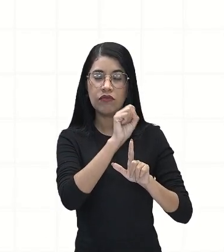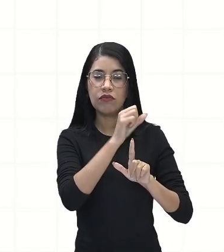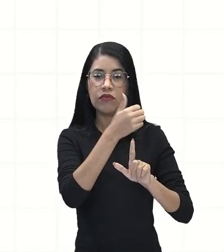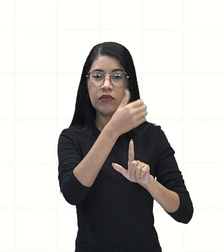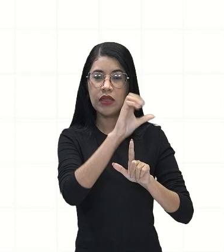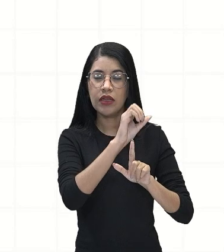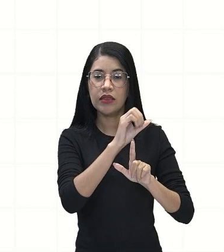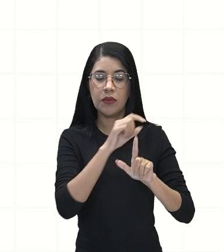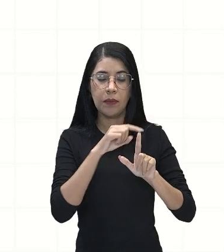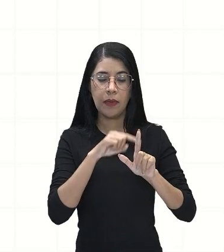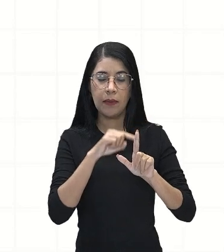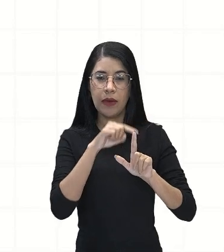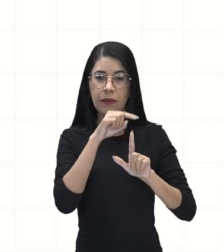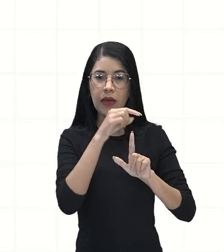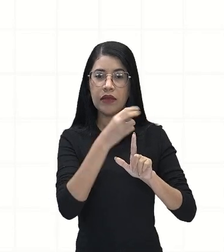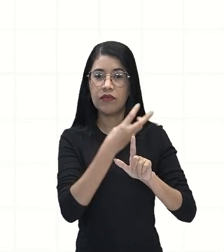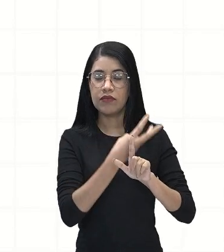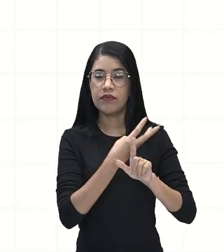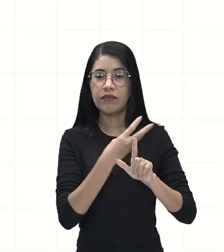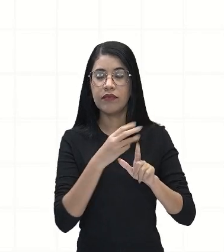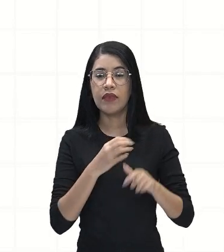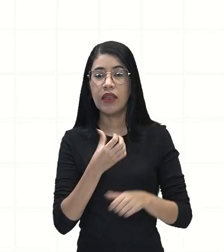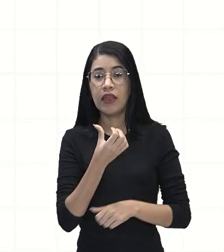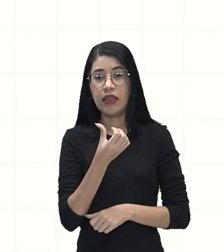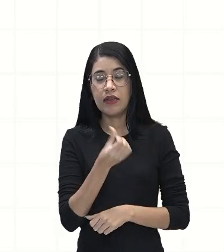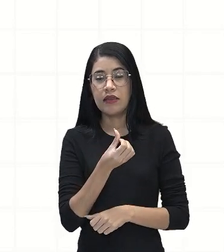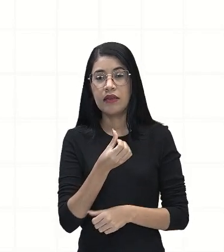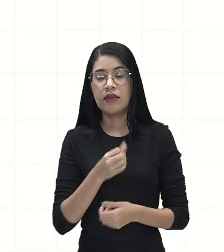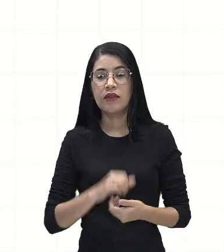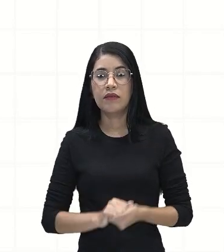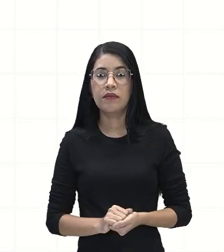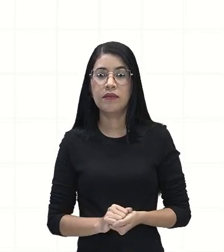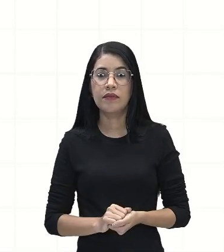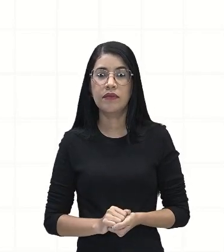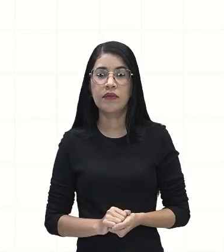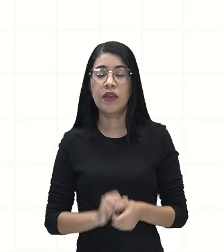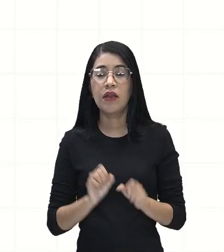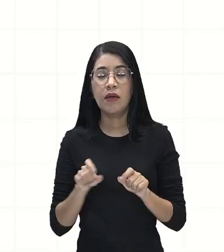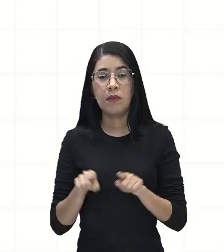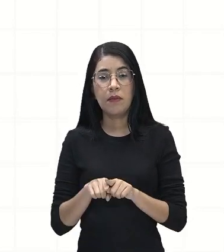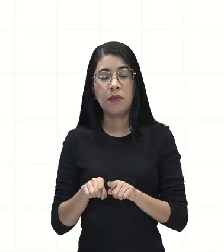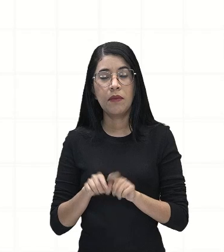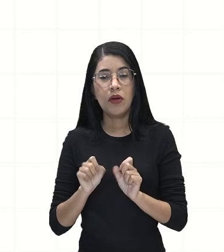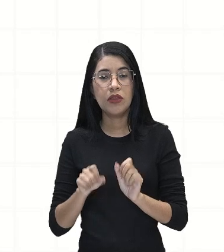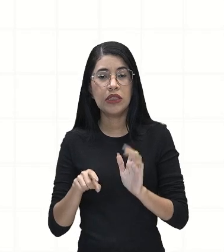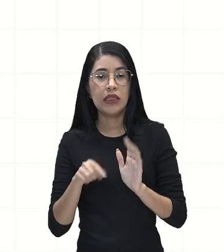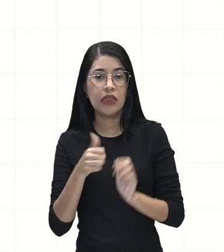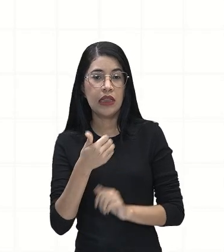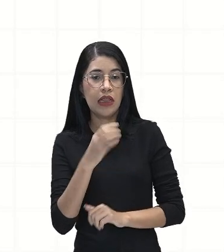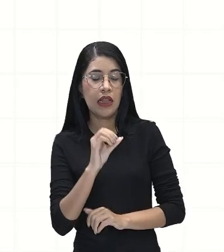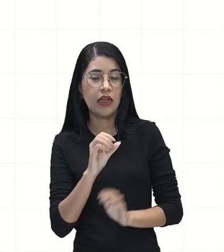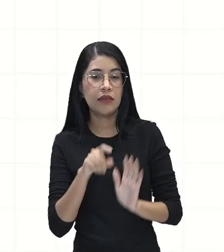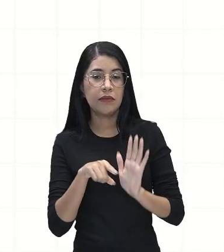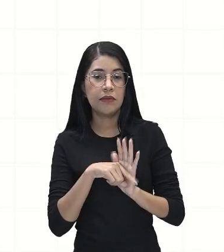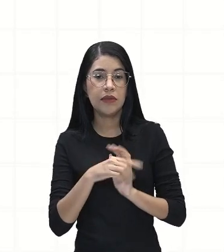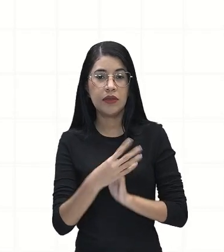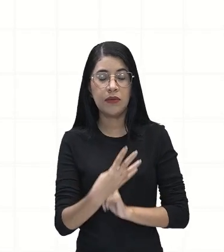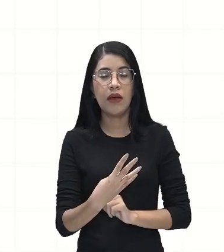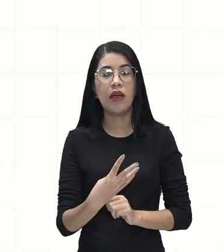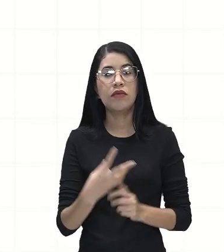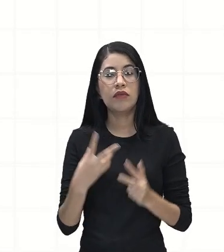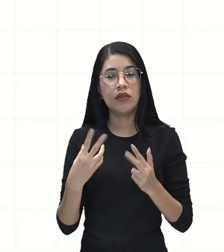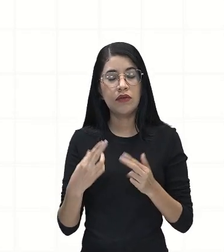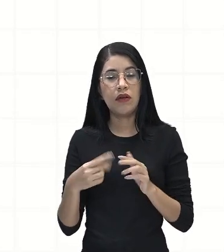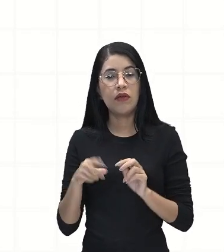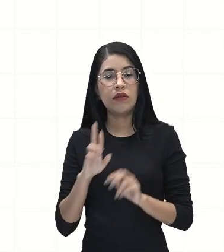né? Que vai ser igual a 6. Ou eu posso fazer essa diferença aqui, ó. 10 menos 4 também vai dar o mesmo